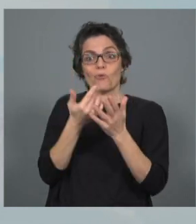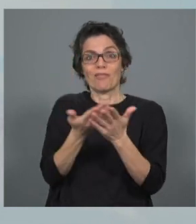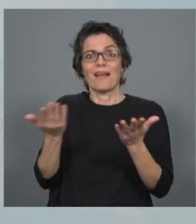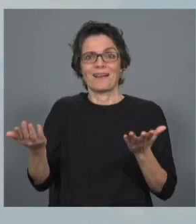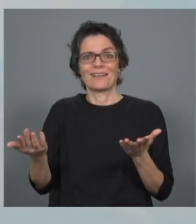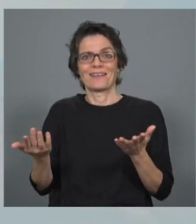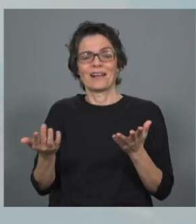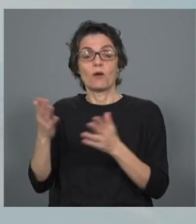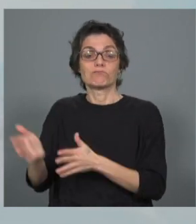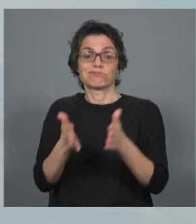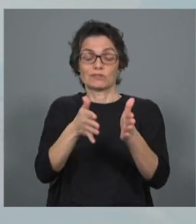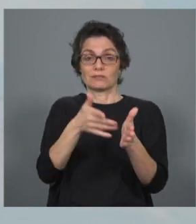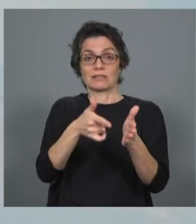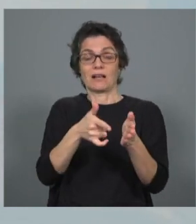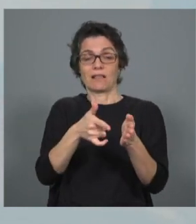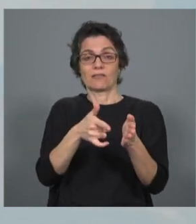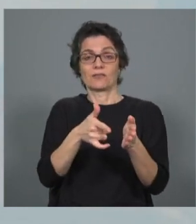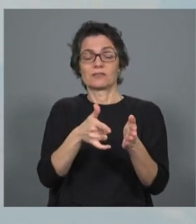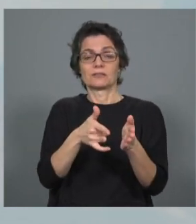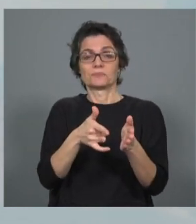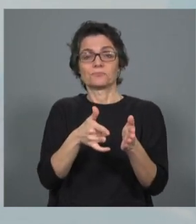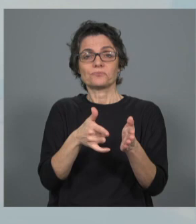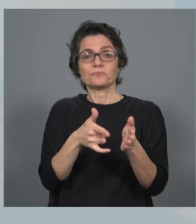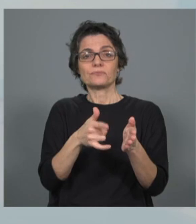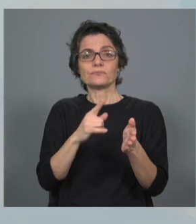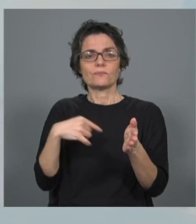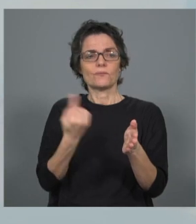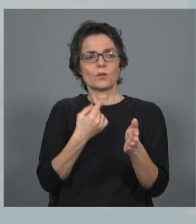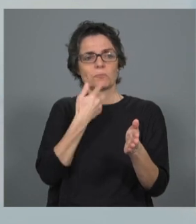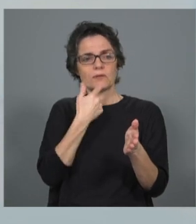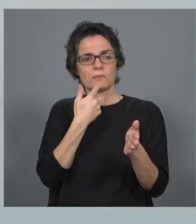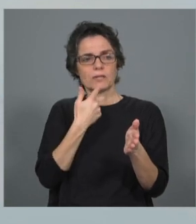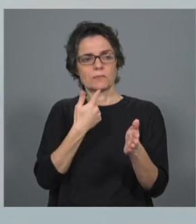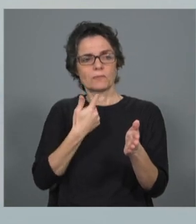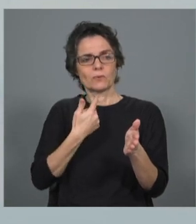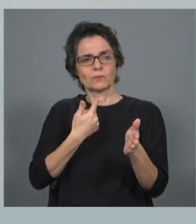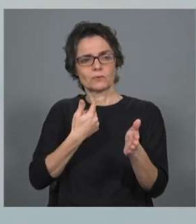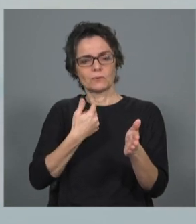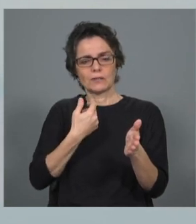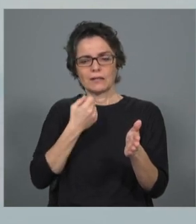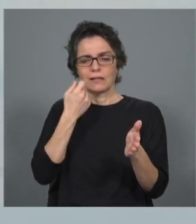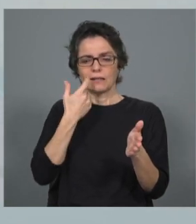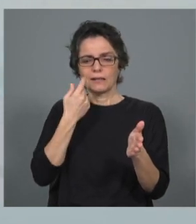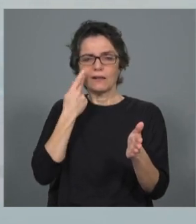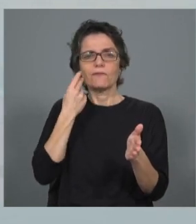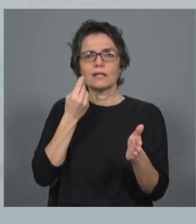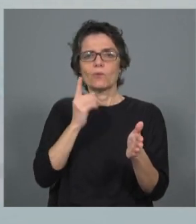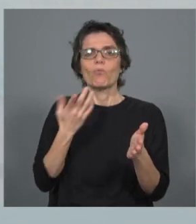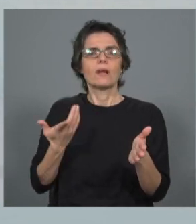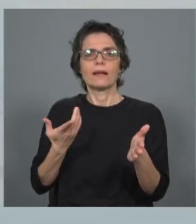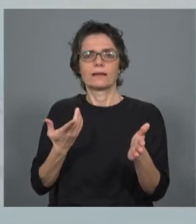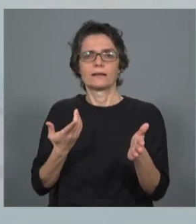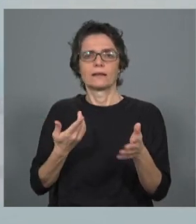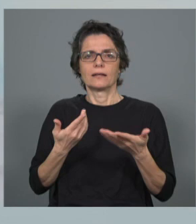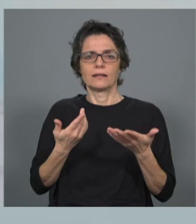um lado, ao reconhecimento do que significa existir, porque acho que a boa literatura nos espelha a nós,